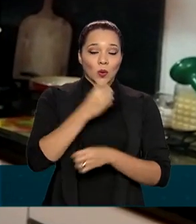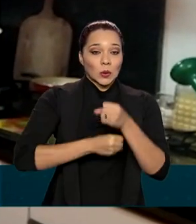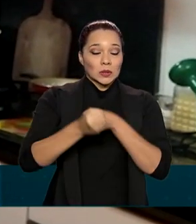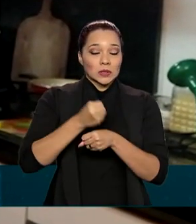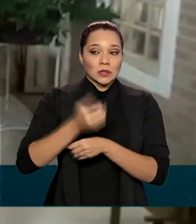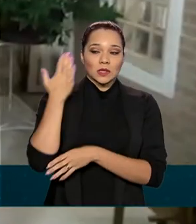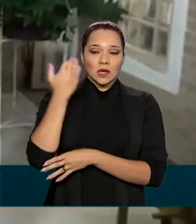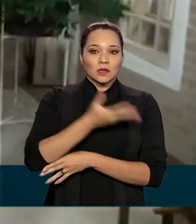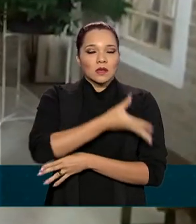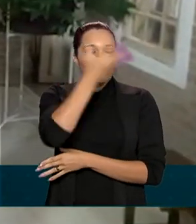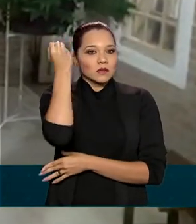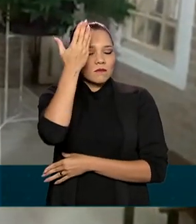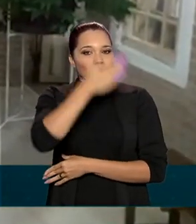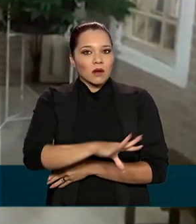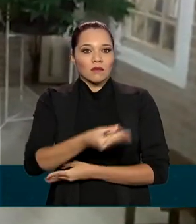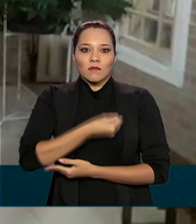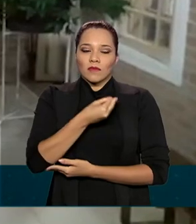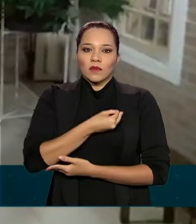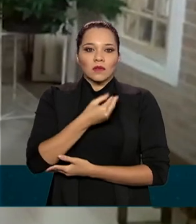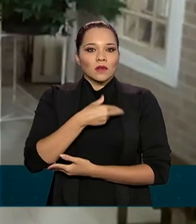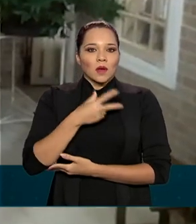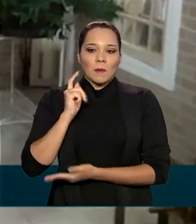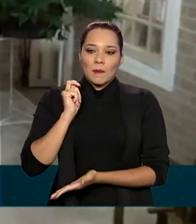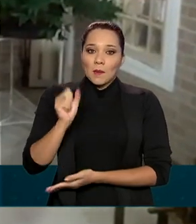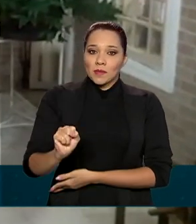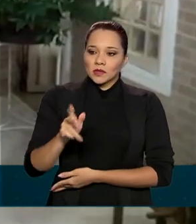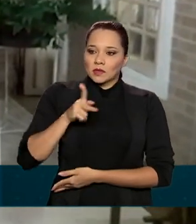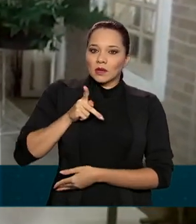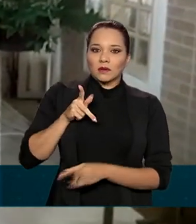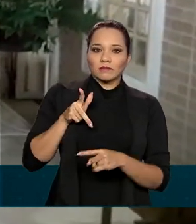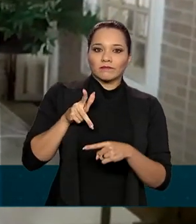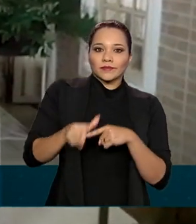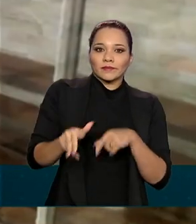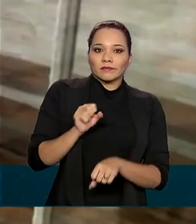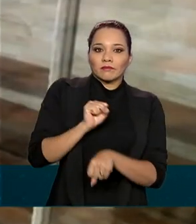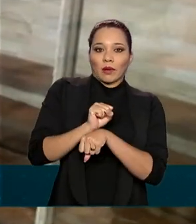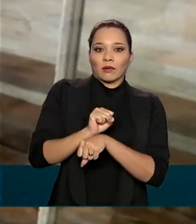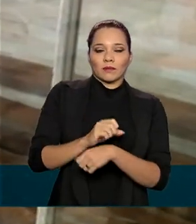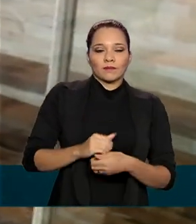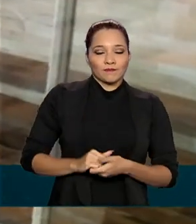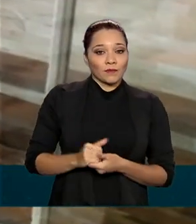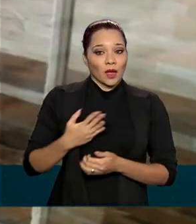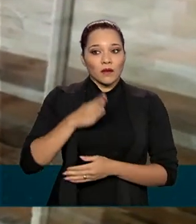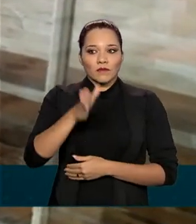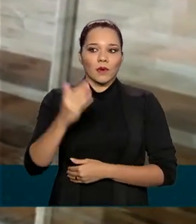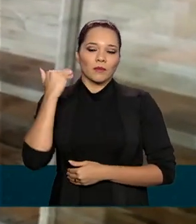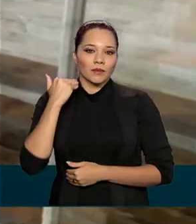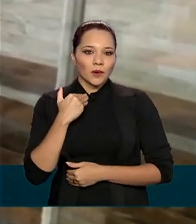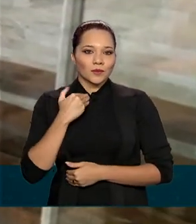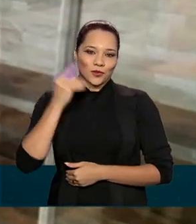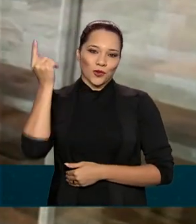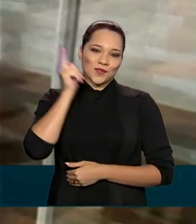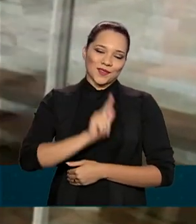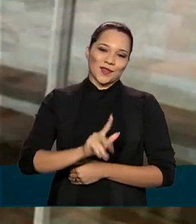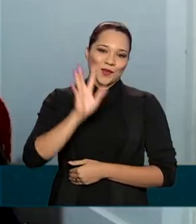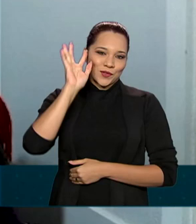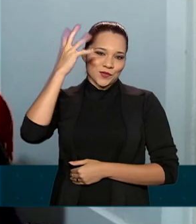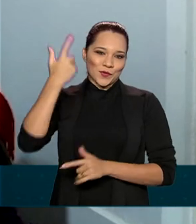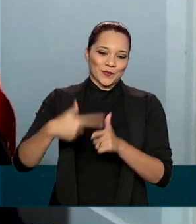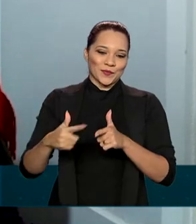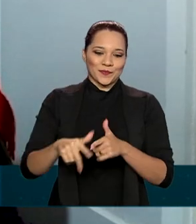a prova de vida e teve o pagamento da aposentadoria suspenso. Foi ao banco e regularizou a situação.